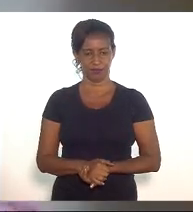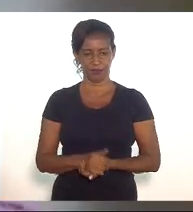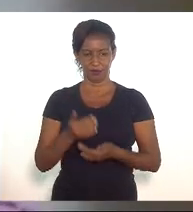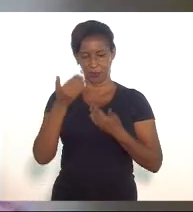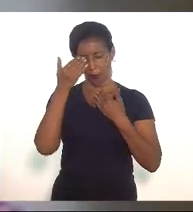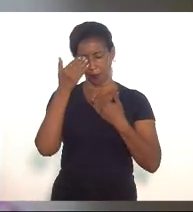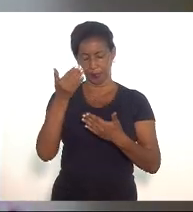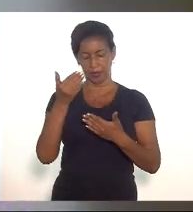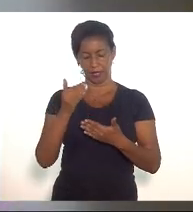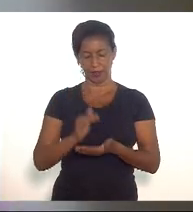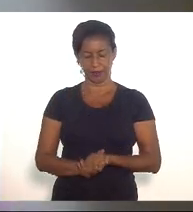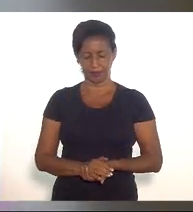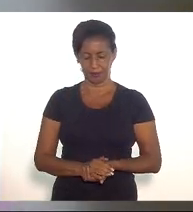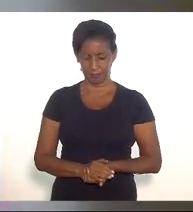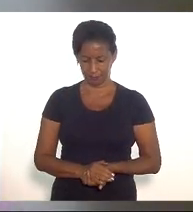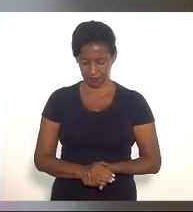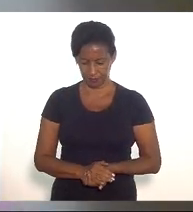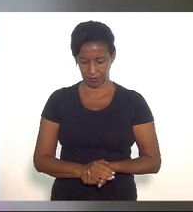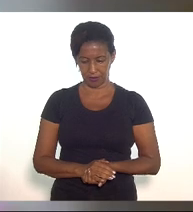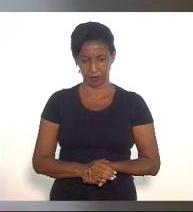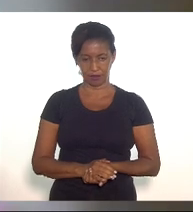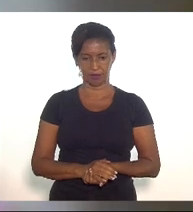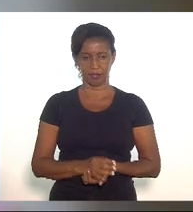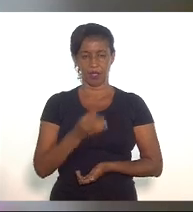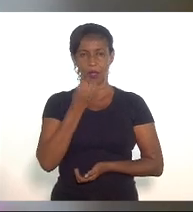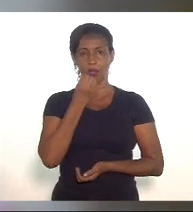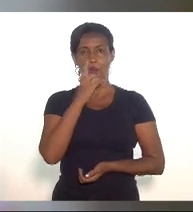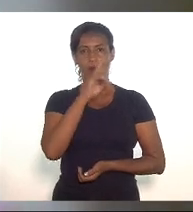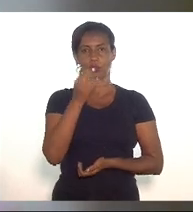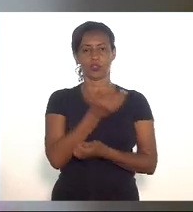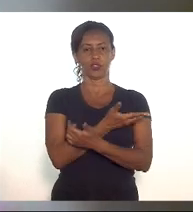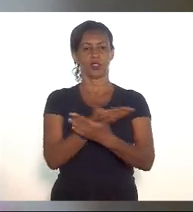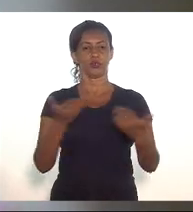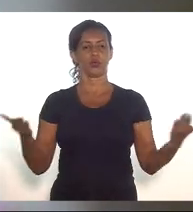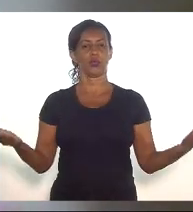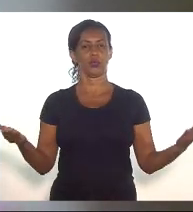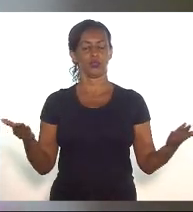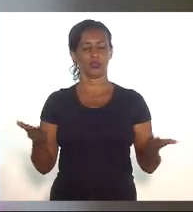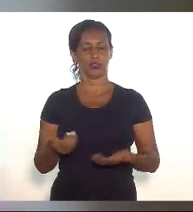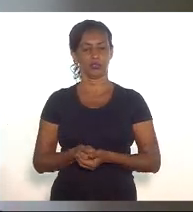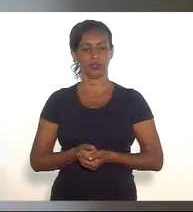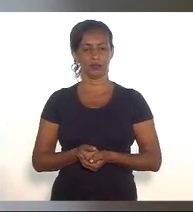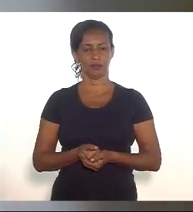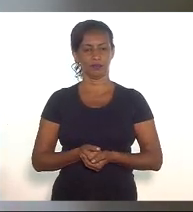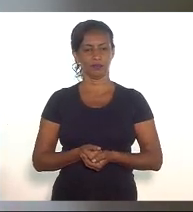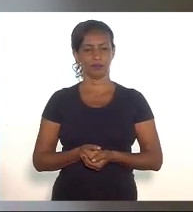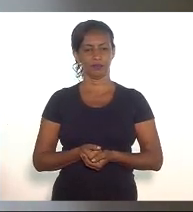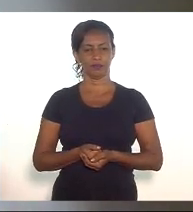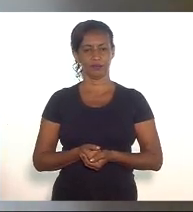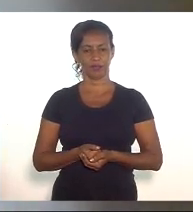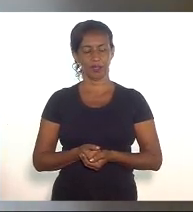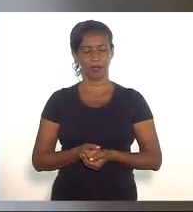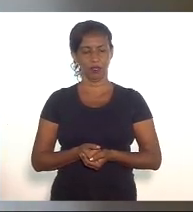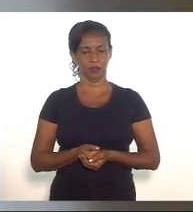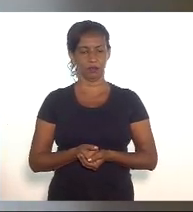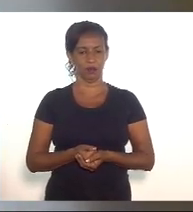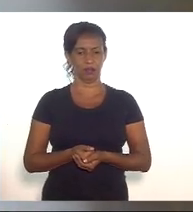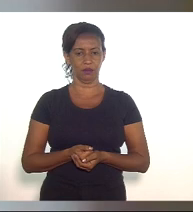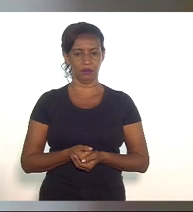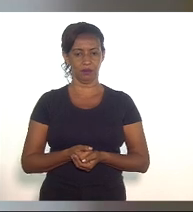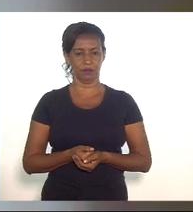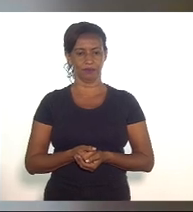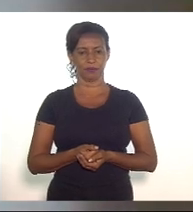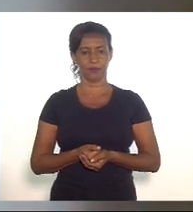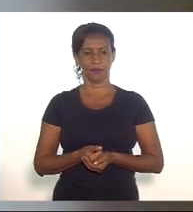Obrigado, deputado Luiz Paulo. Bom dia a todas e todos. Saúdo mais essa